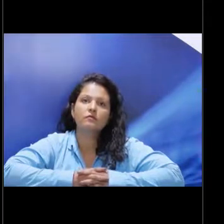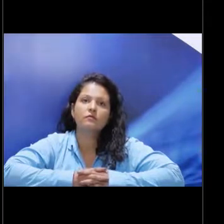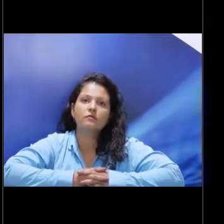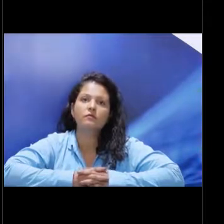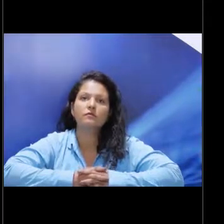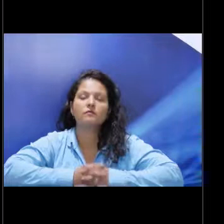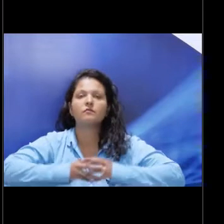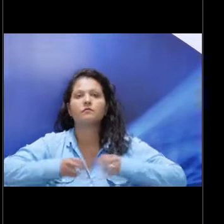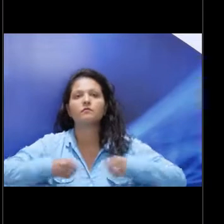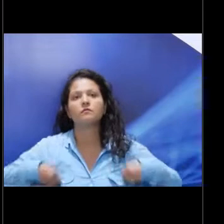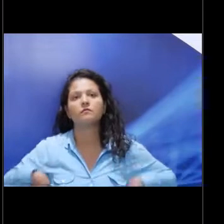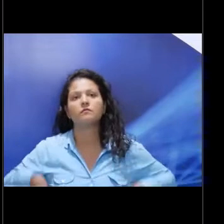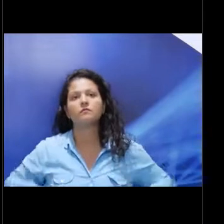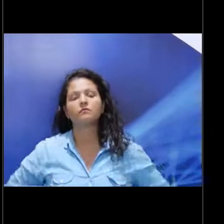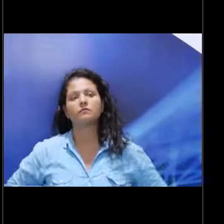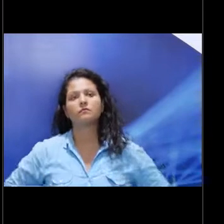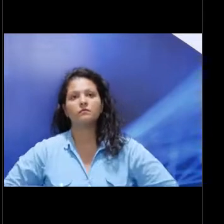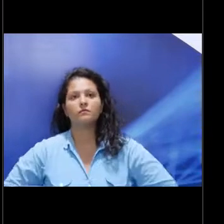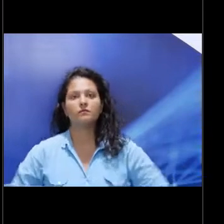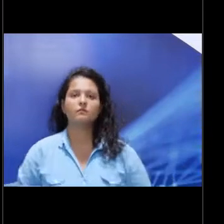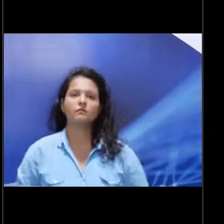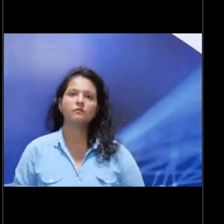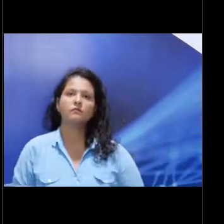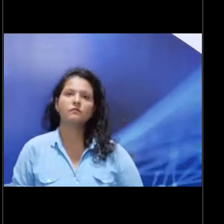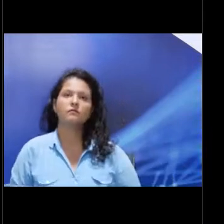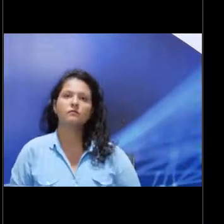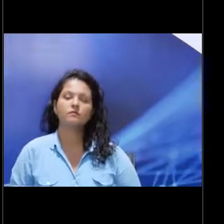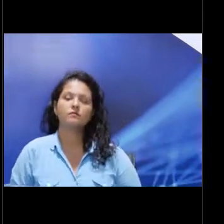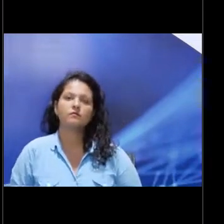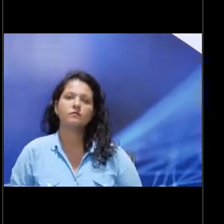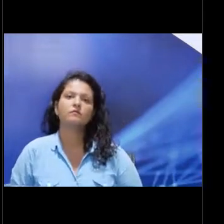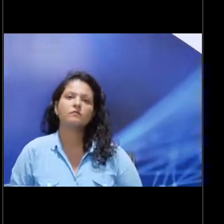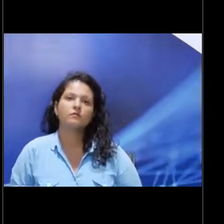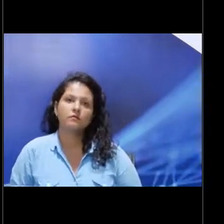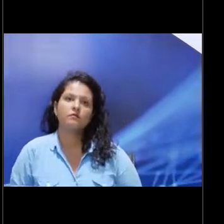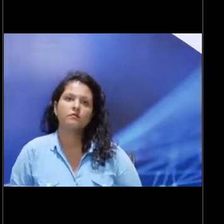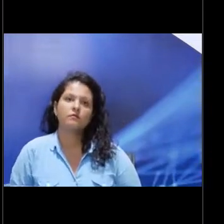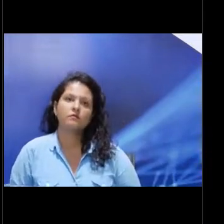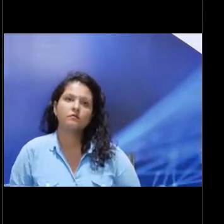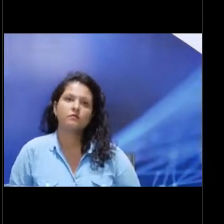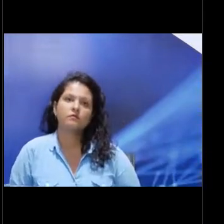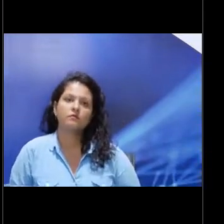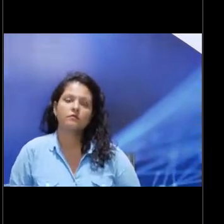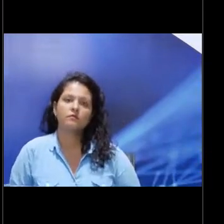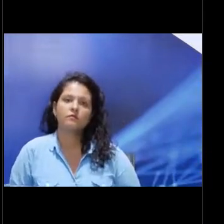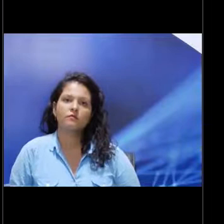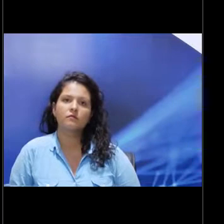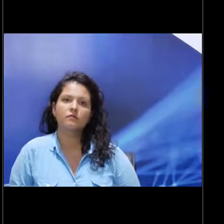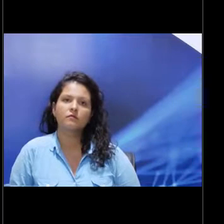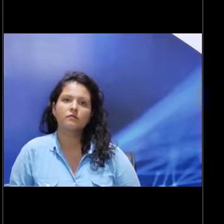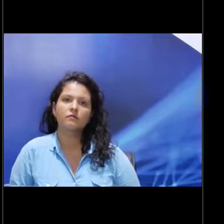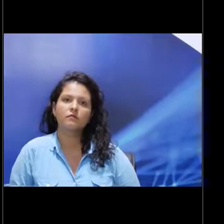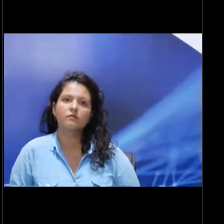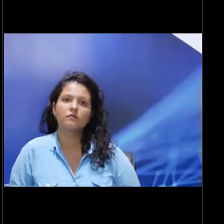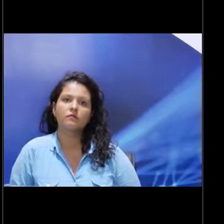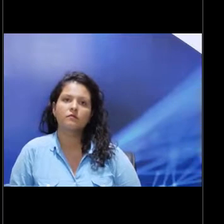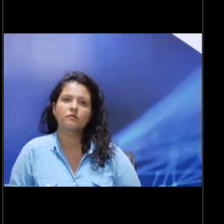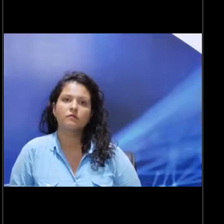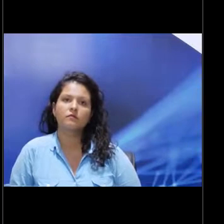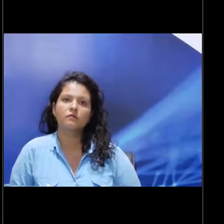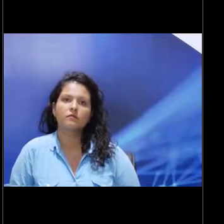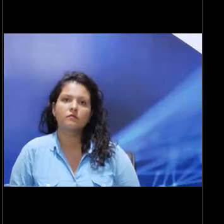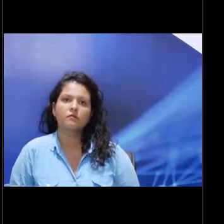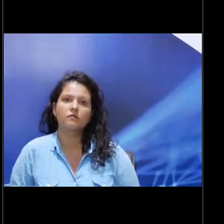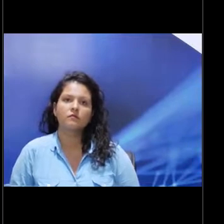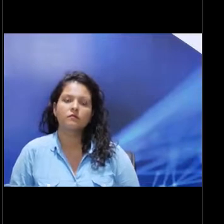né? Mas assim, minimizar as perdas. Notem que o processo de produção aí de forragens, né? A hora